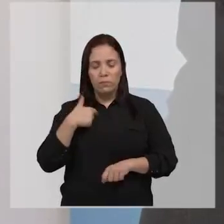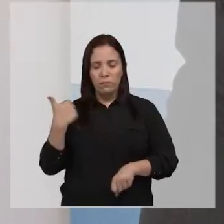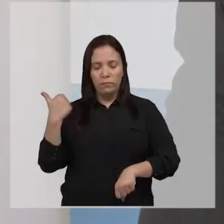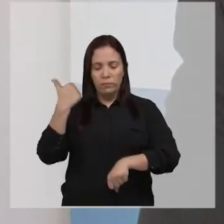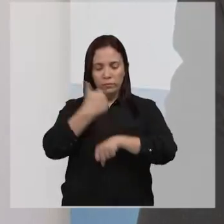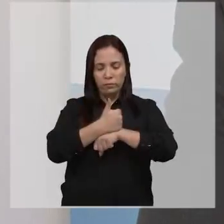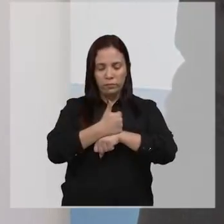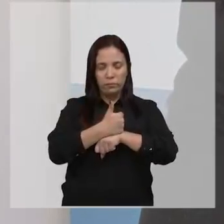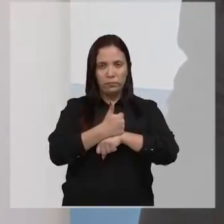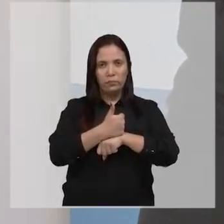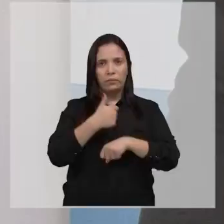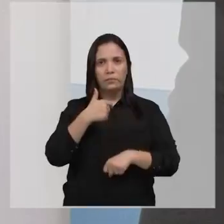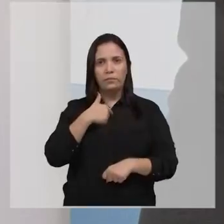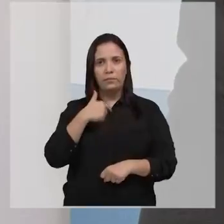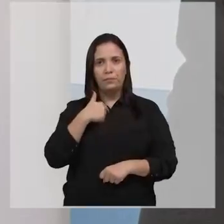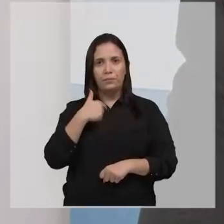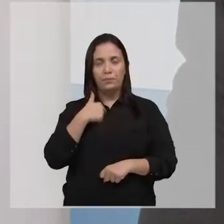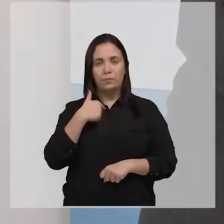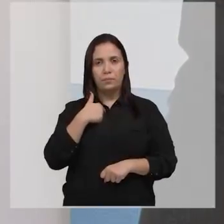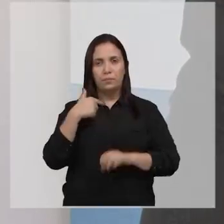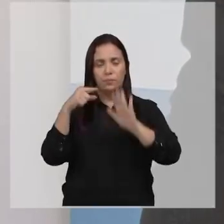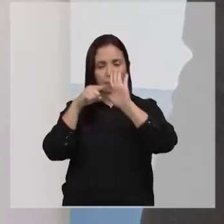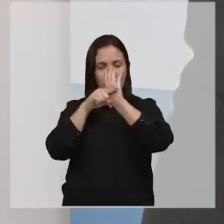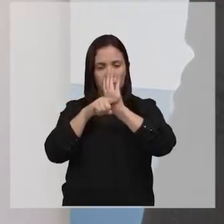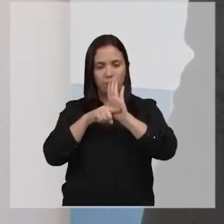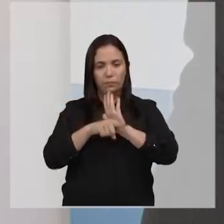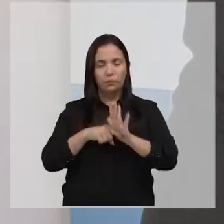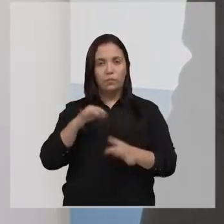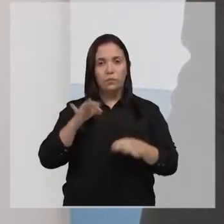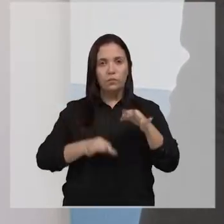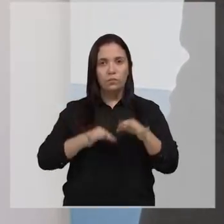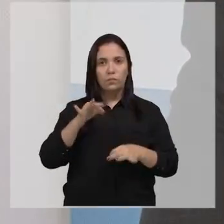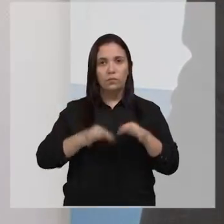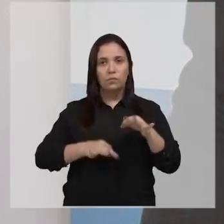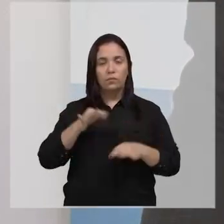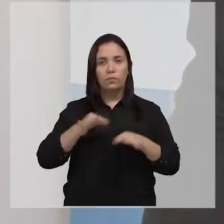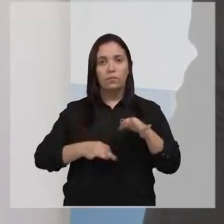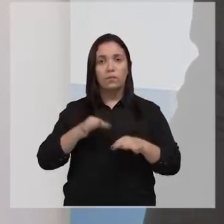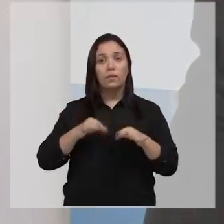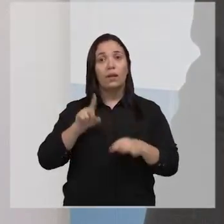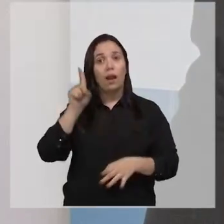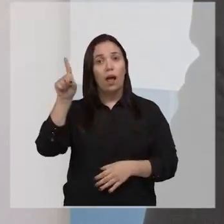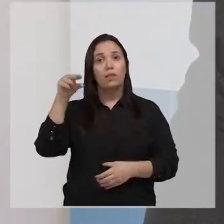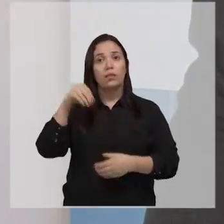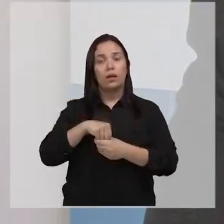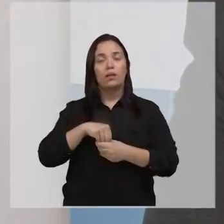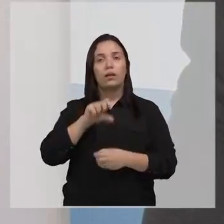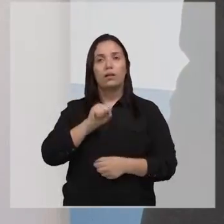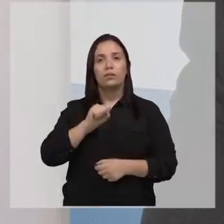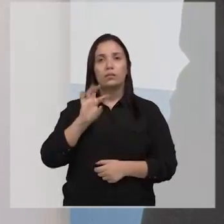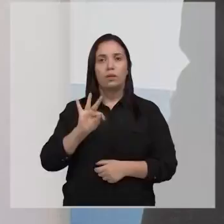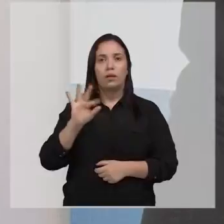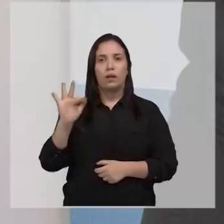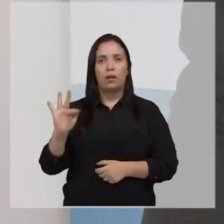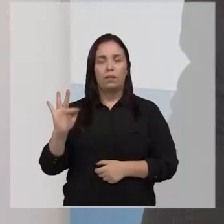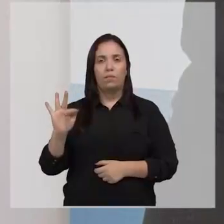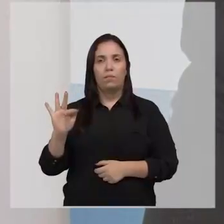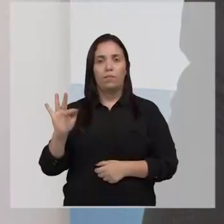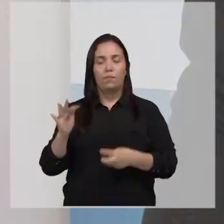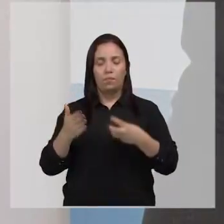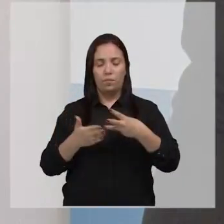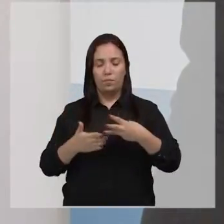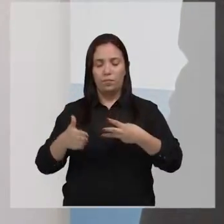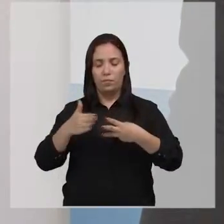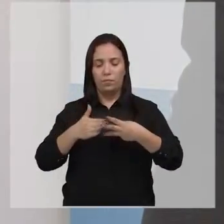fórum, só vai poder ser julgado no Supremo Tribunal Federal, ou seja, na última instância. Qual é a